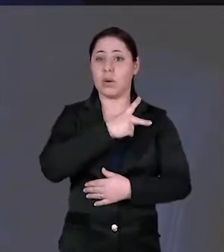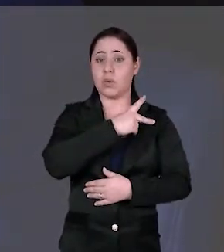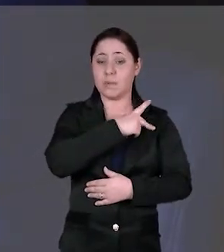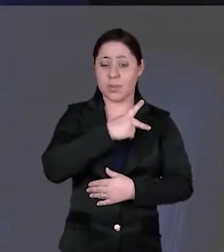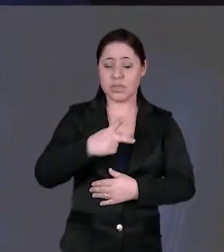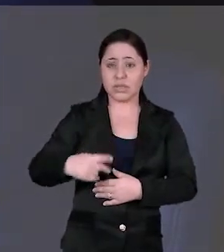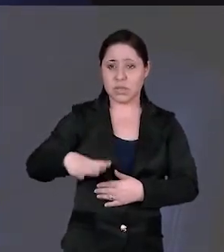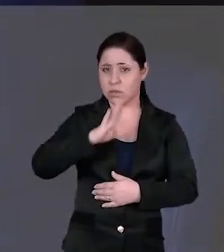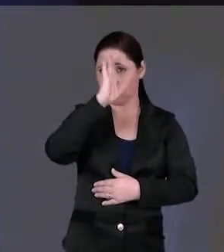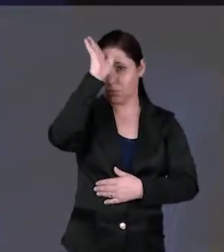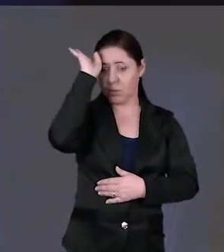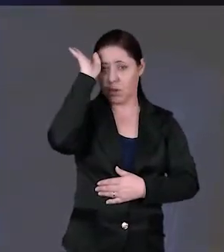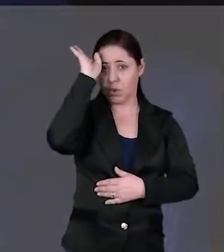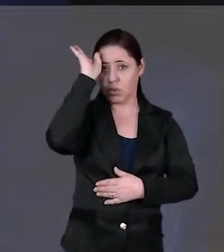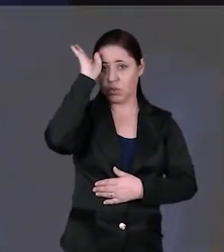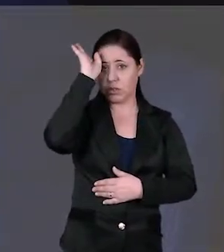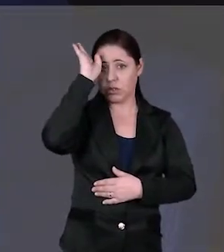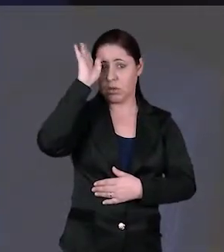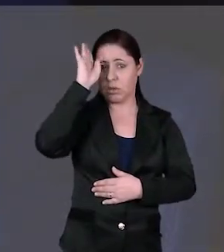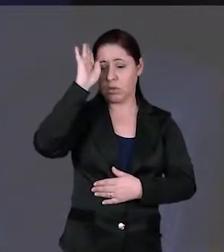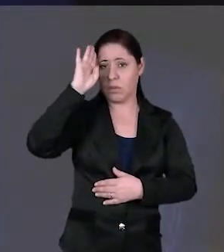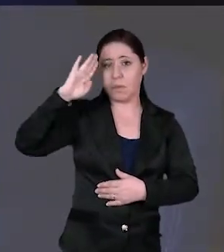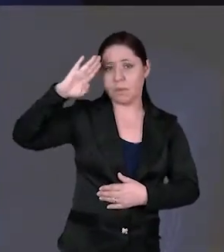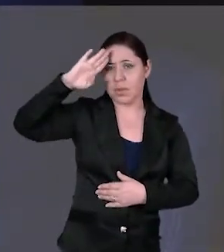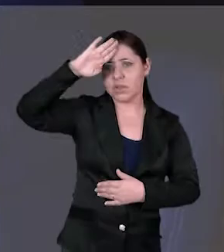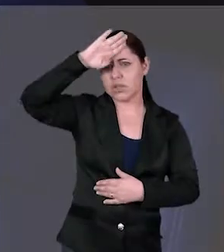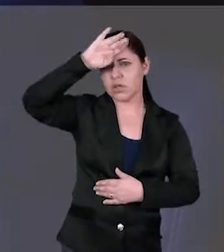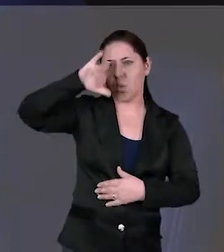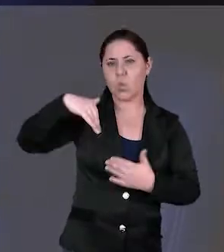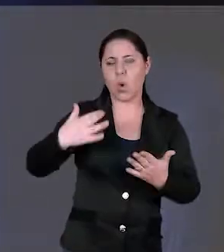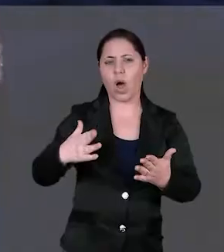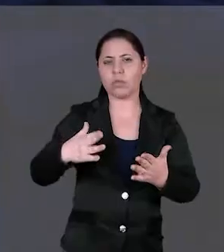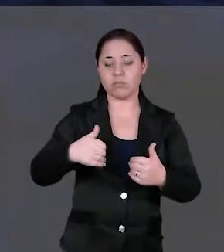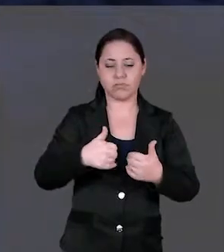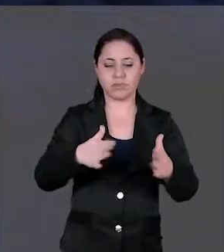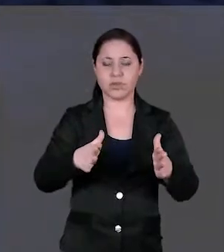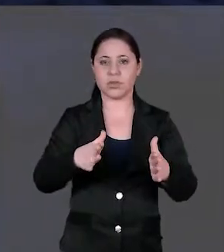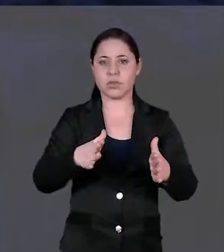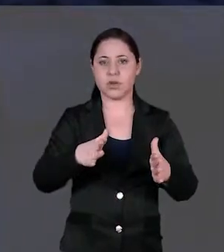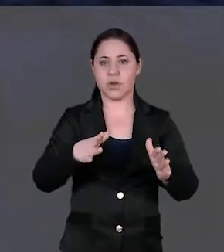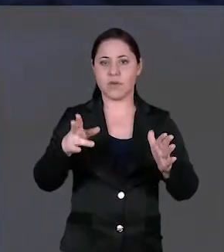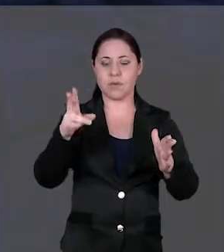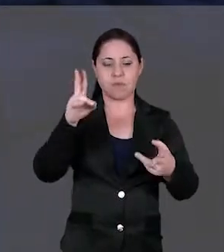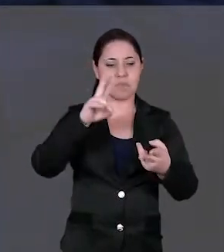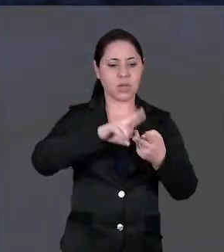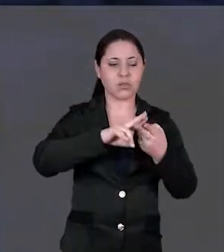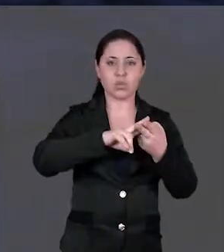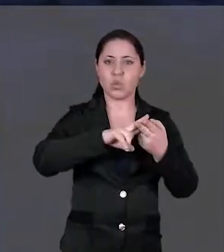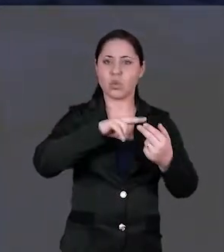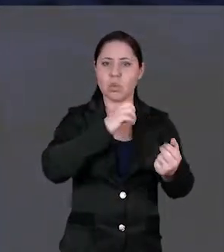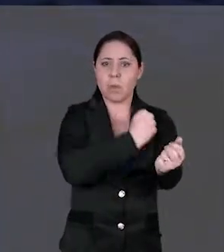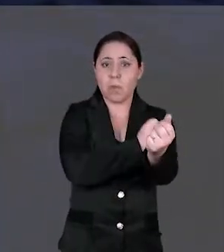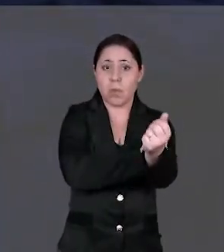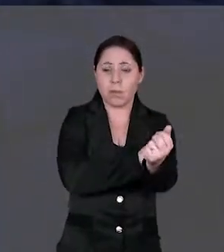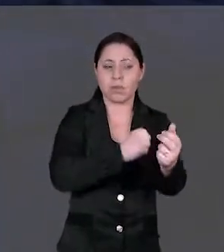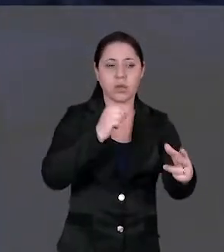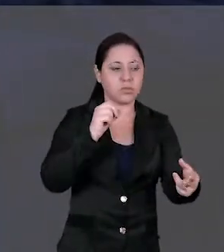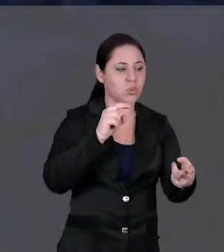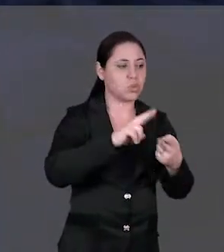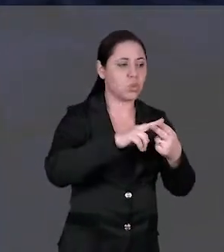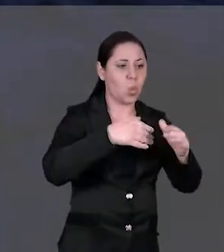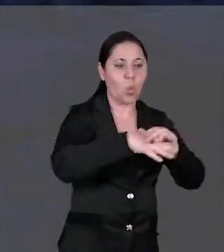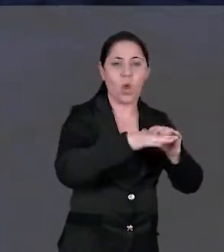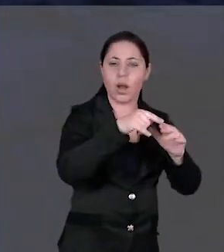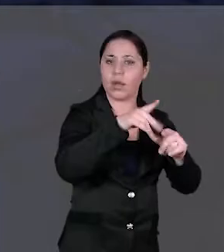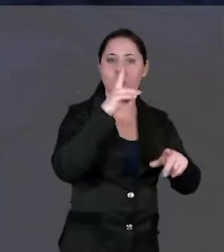você brigar pela preservação da própria vida quando você faz esse enfrentamento. E agora, então, o presidente Jair Bolsonaro acabou, através de um